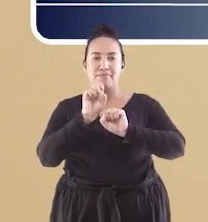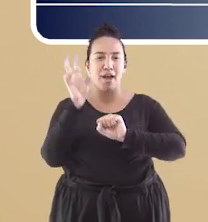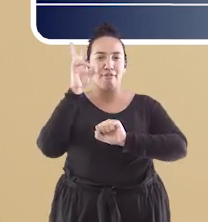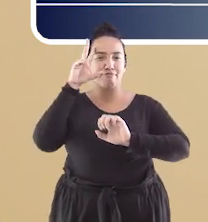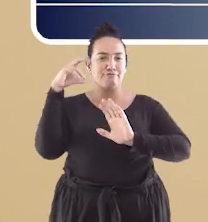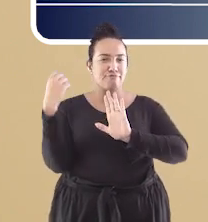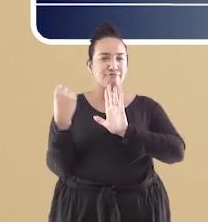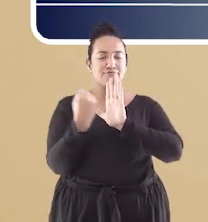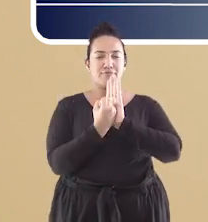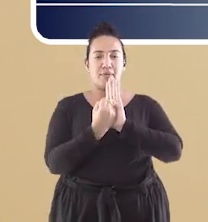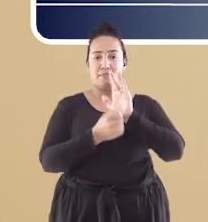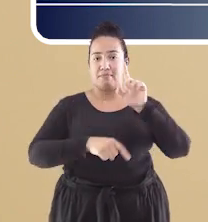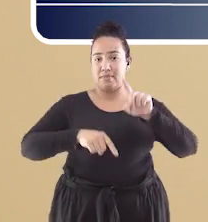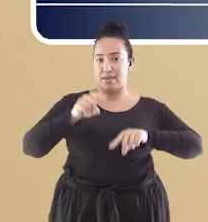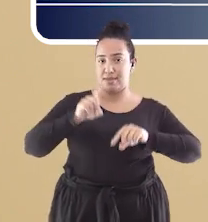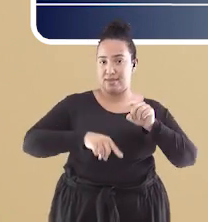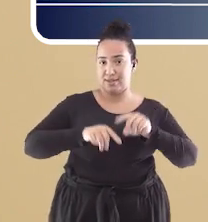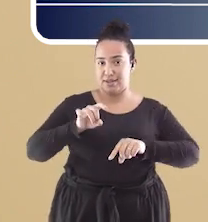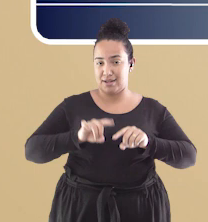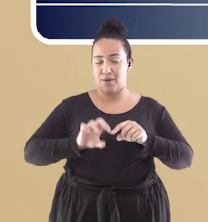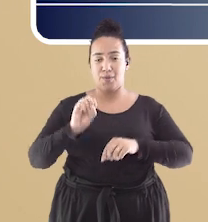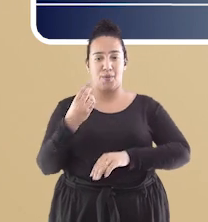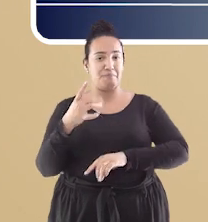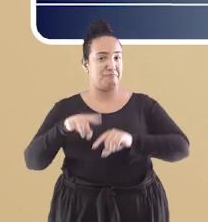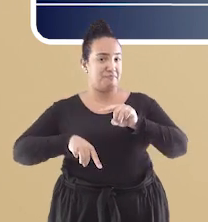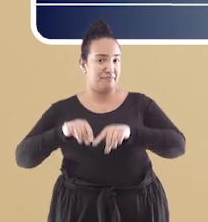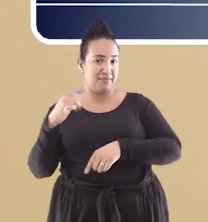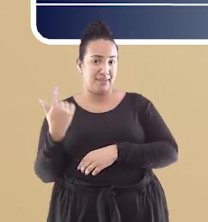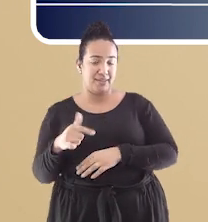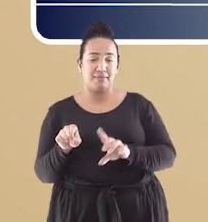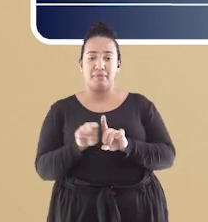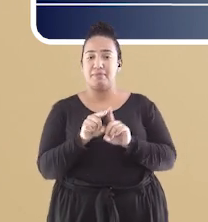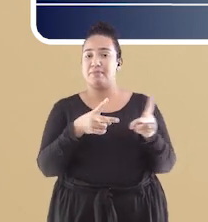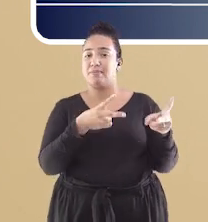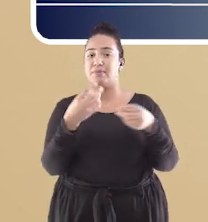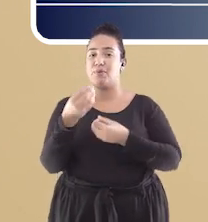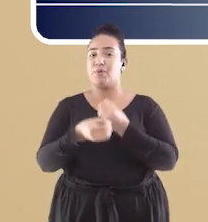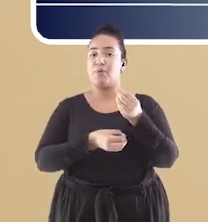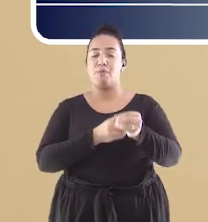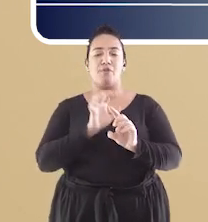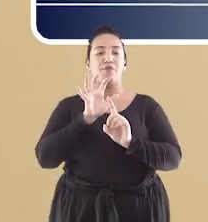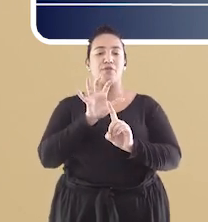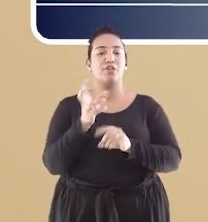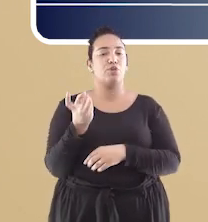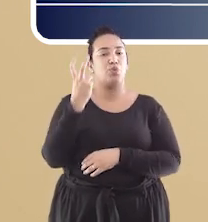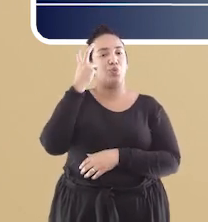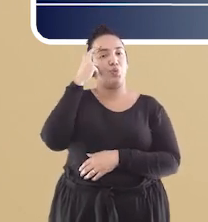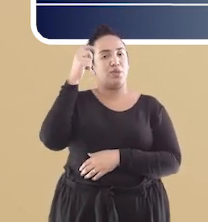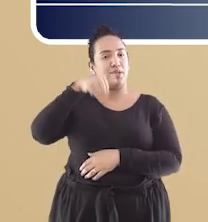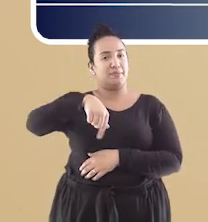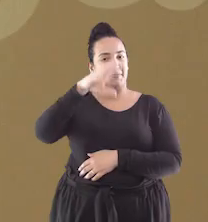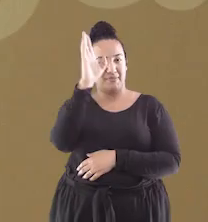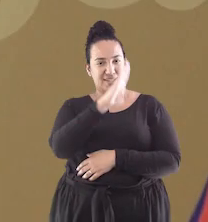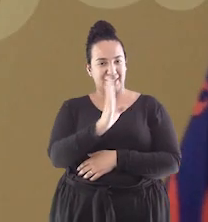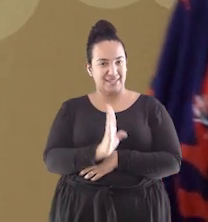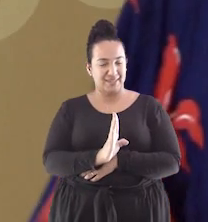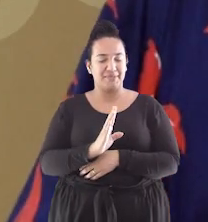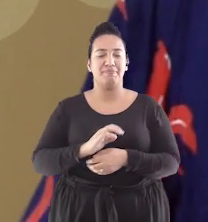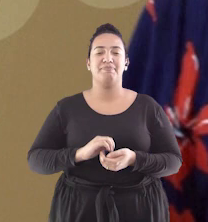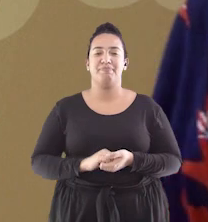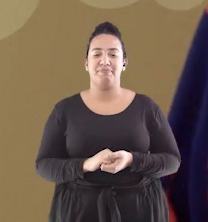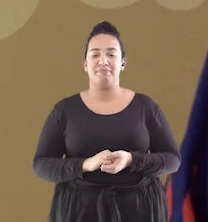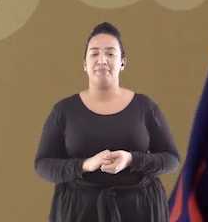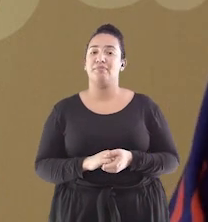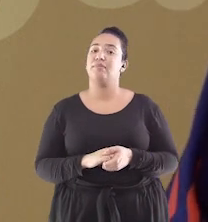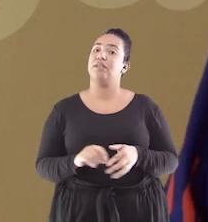patrimônio histórico, tanto material como imaterial, de modo a perceber suas influências na formação da cultura brasileira.